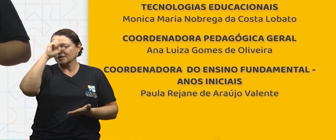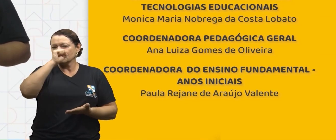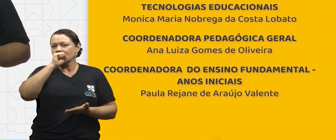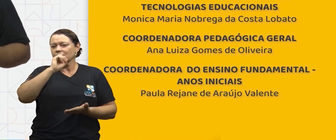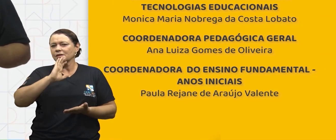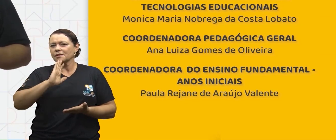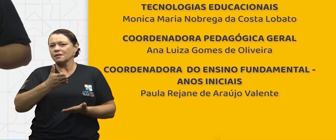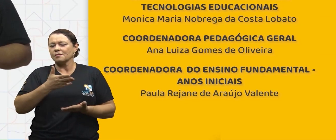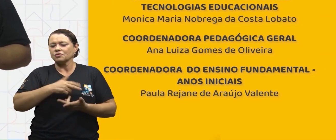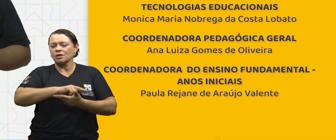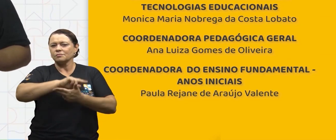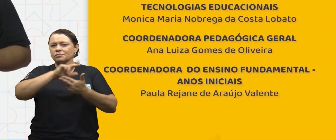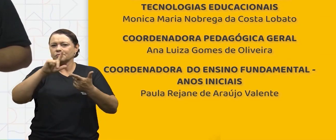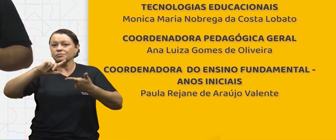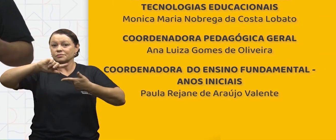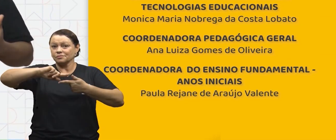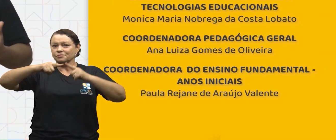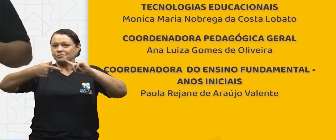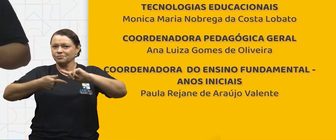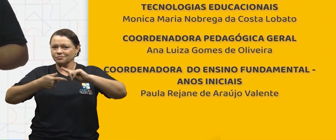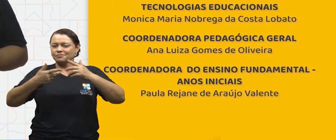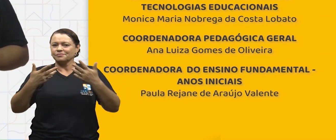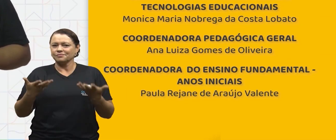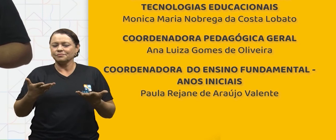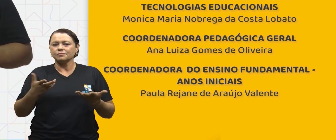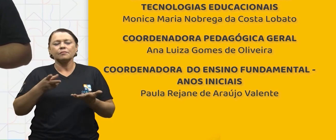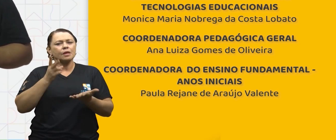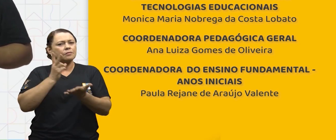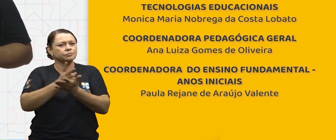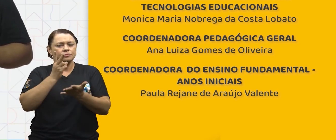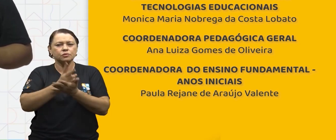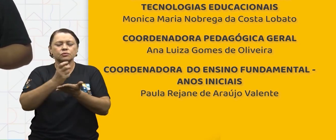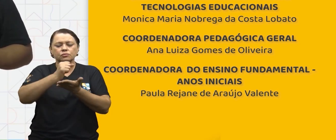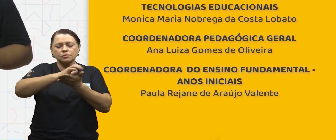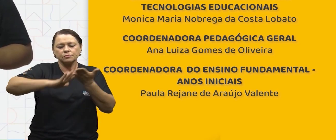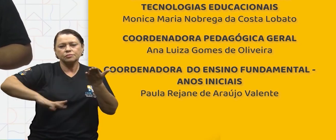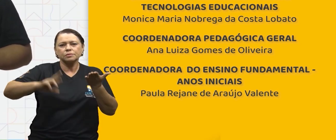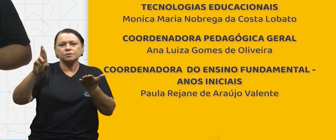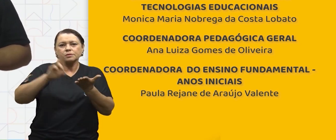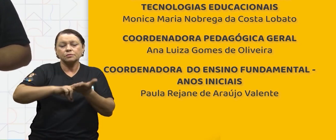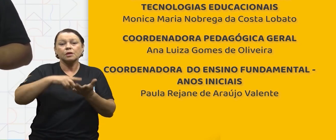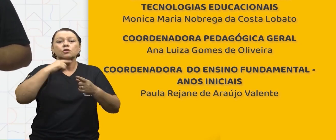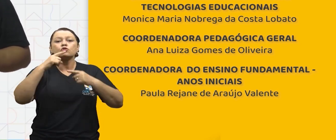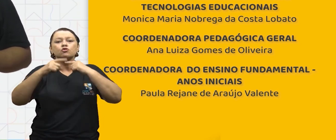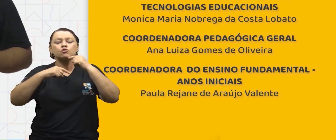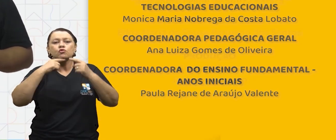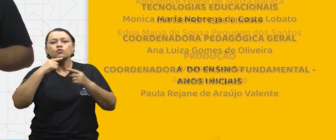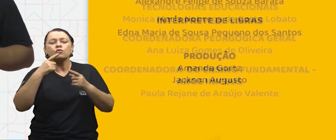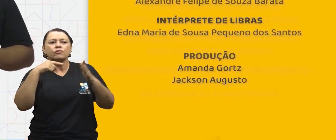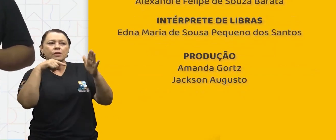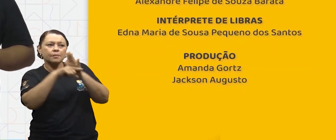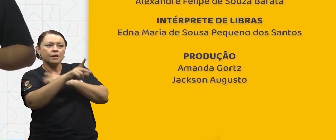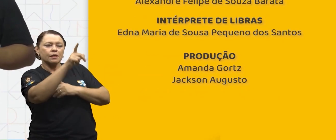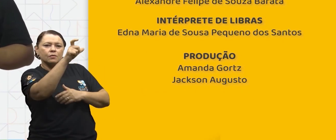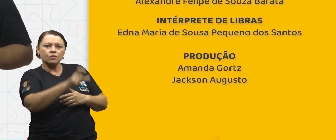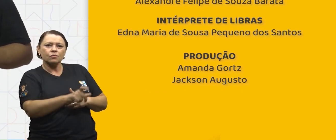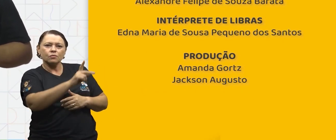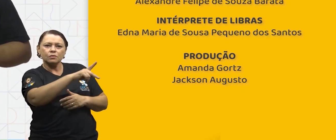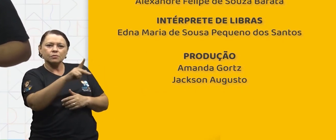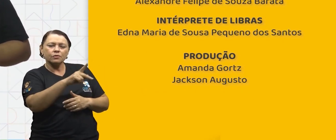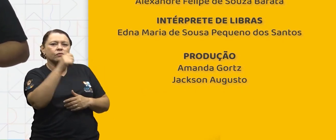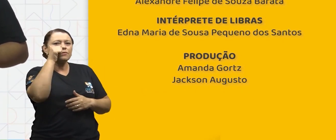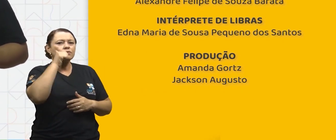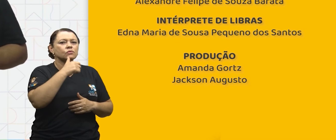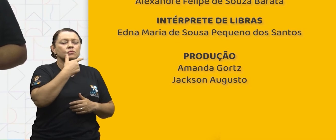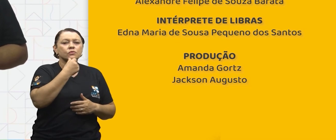já aprendemos muito sobre sólidos geométricos. Continue realizando exercícios, leve dúvidas ao seu professor